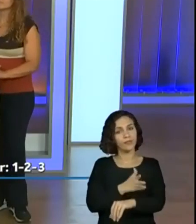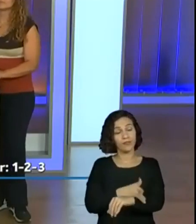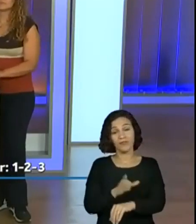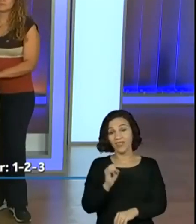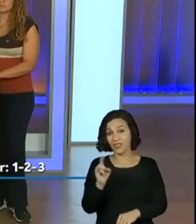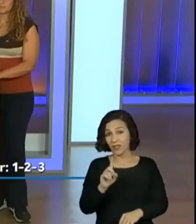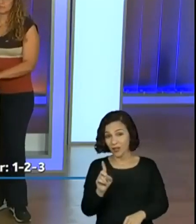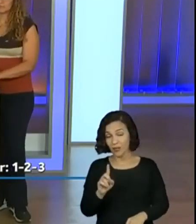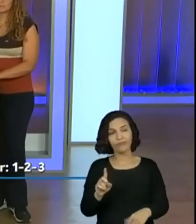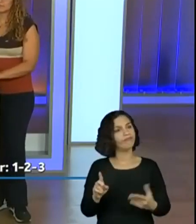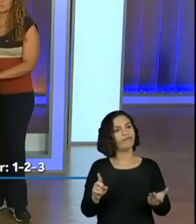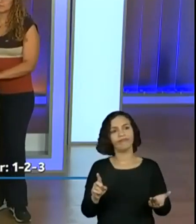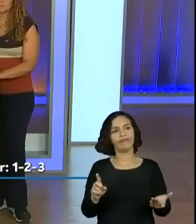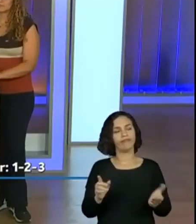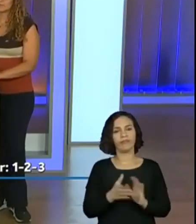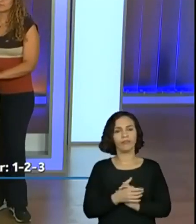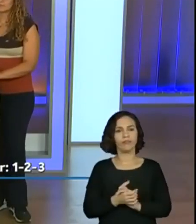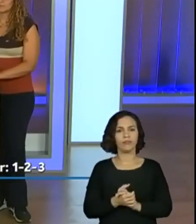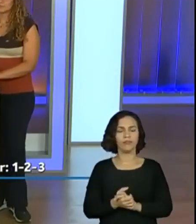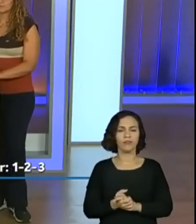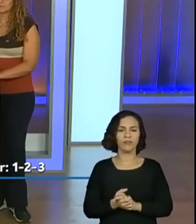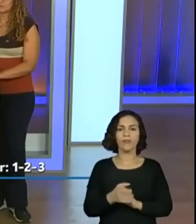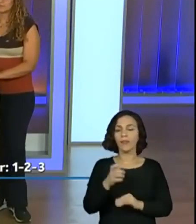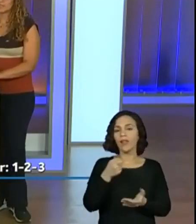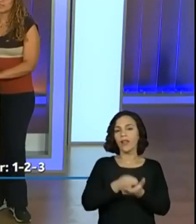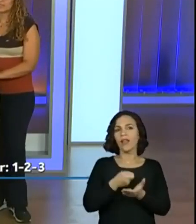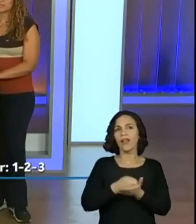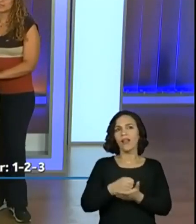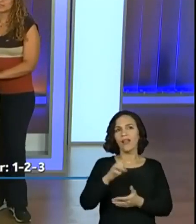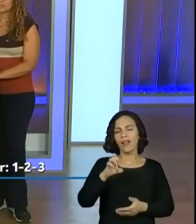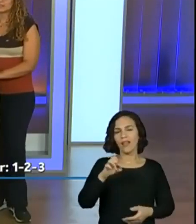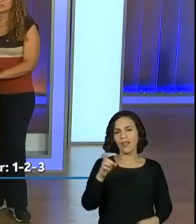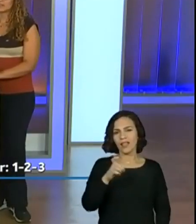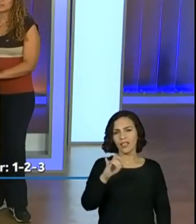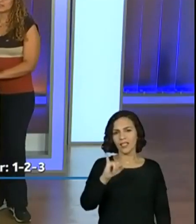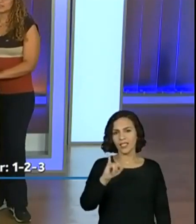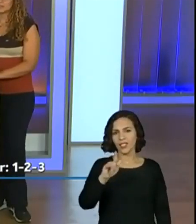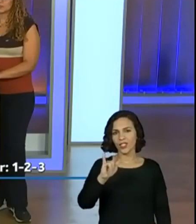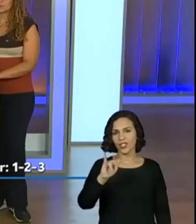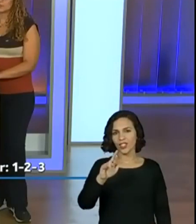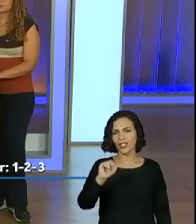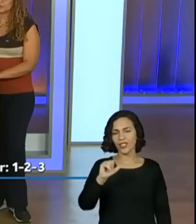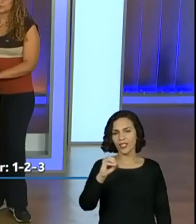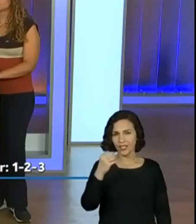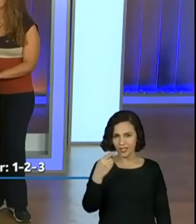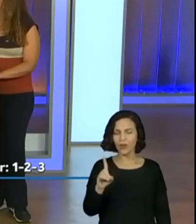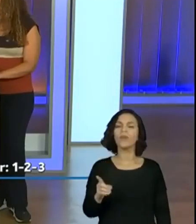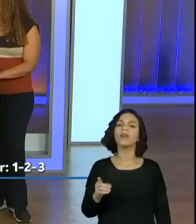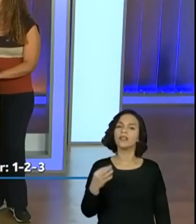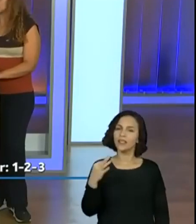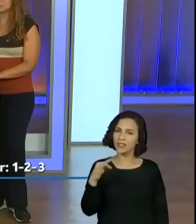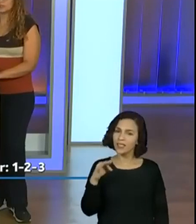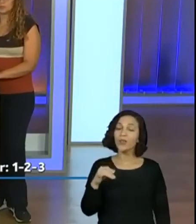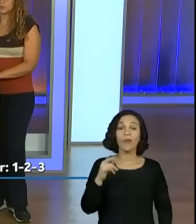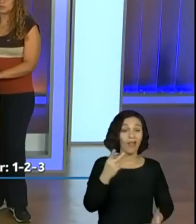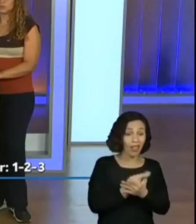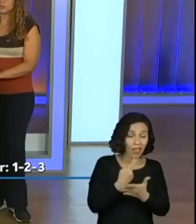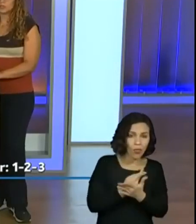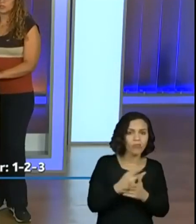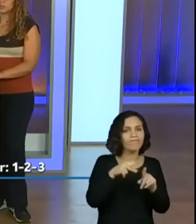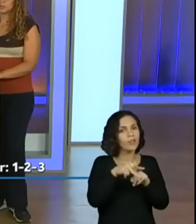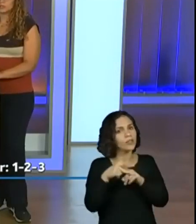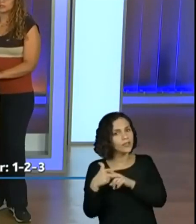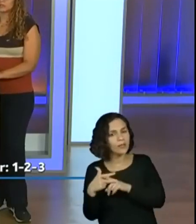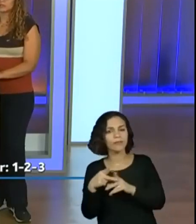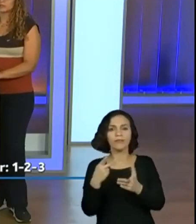lá, muito bem no futuro, não é? O que ela colocou ali? A criança... Isso, vai consertando, escrevendo isso. De